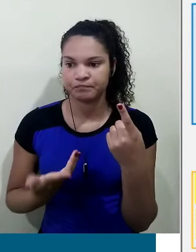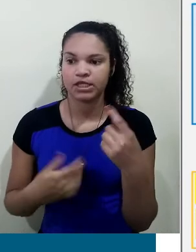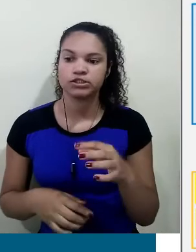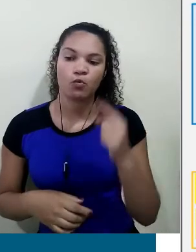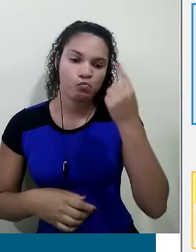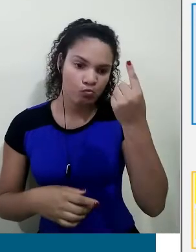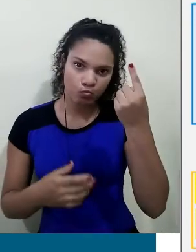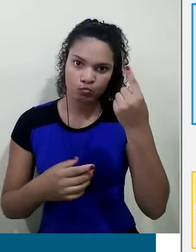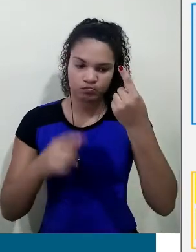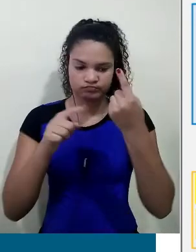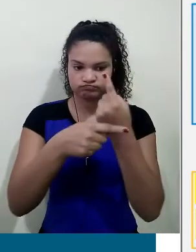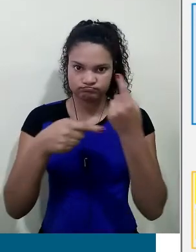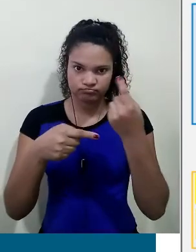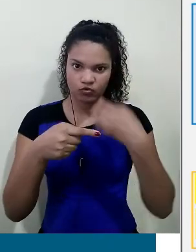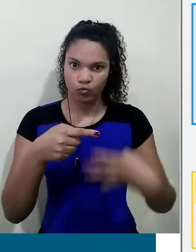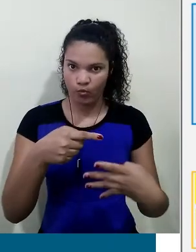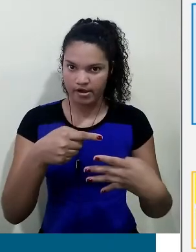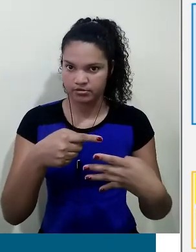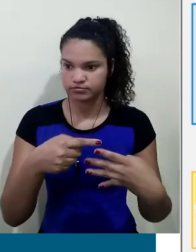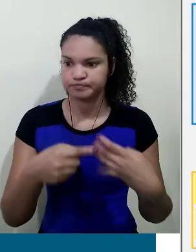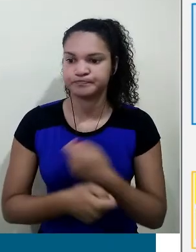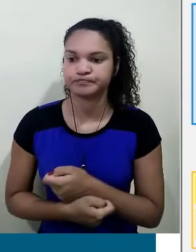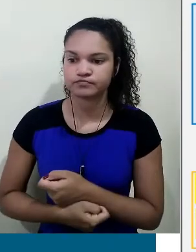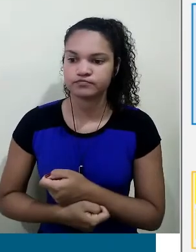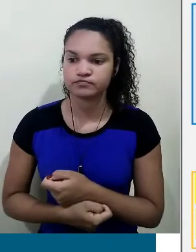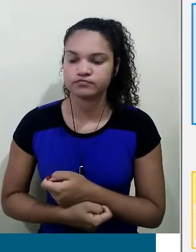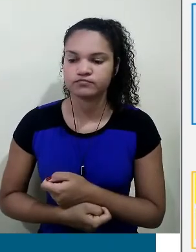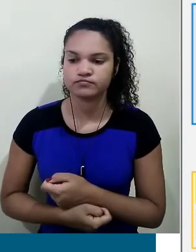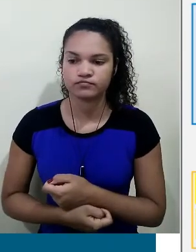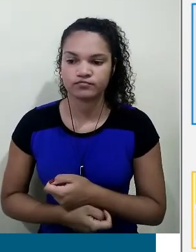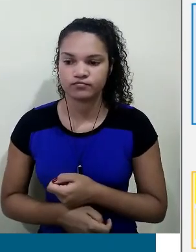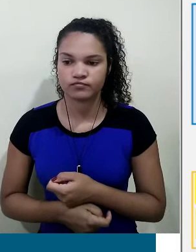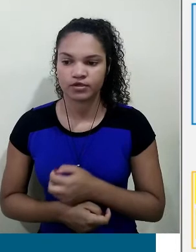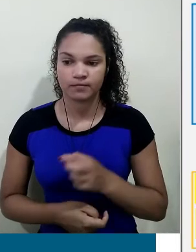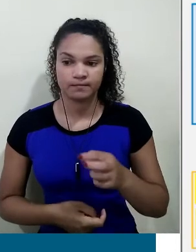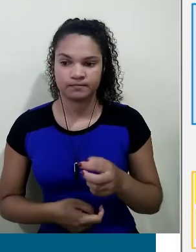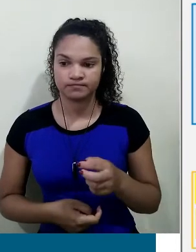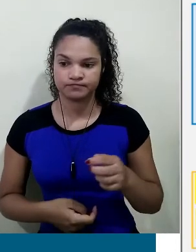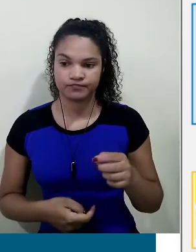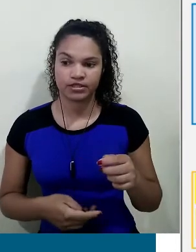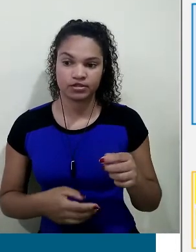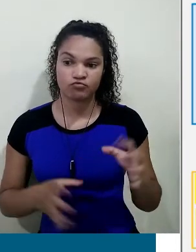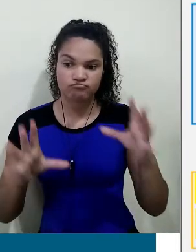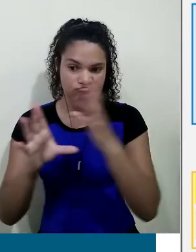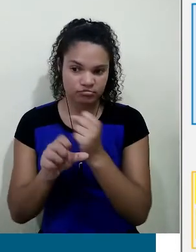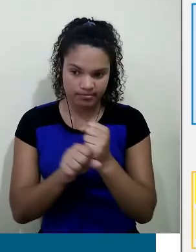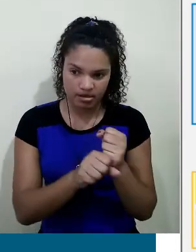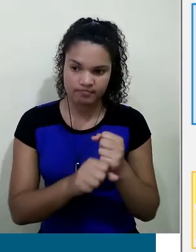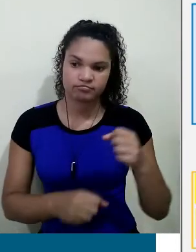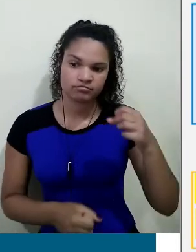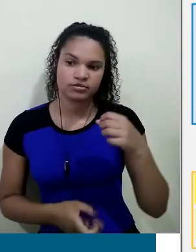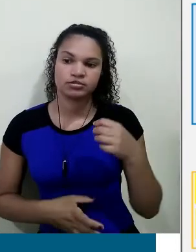temos a probabilidade de 1 sobre 4. Probabilidade de 1 sobre 4 para sementes rugosas. Para obter